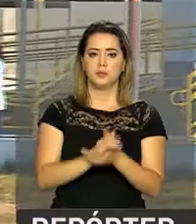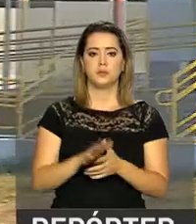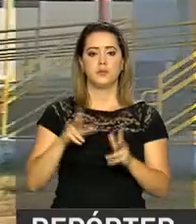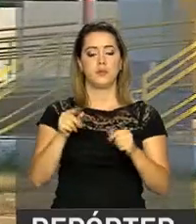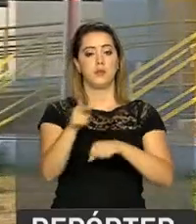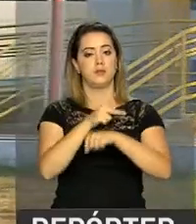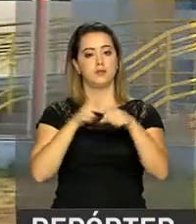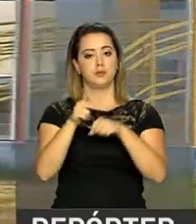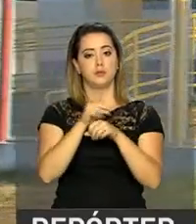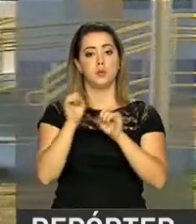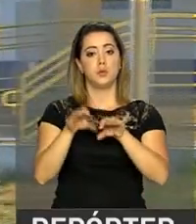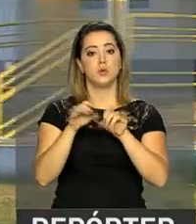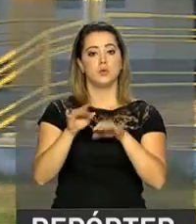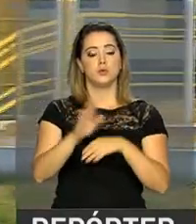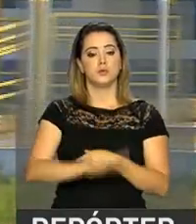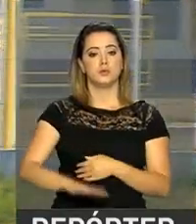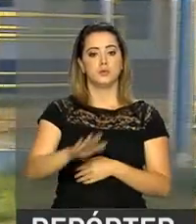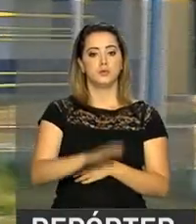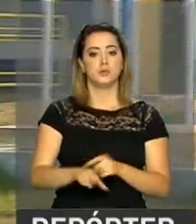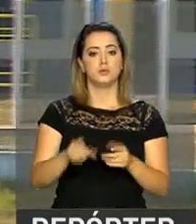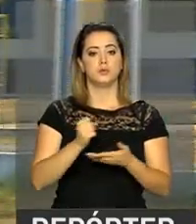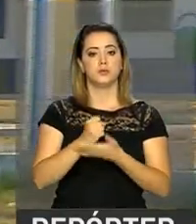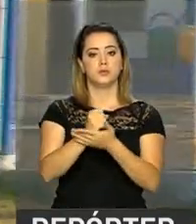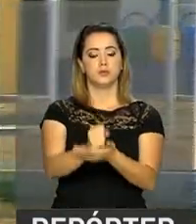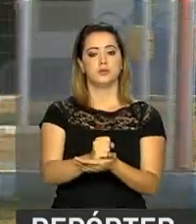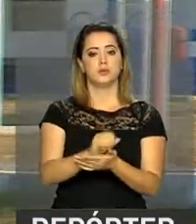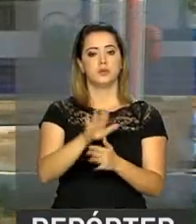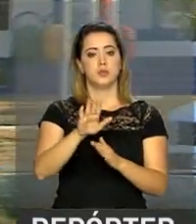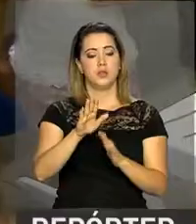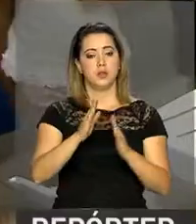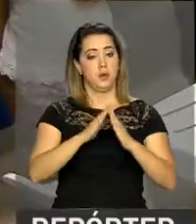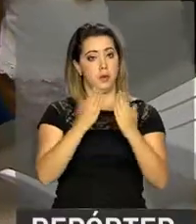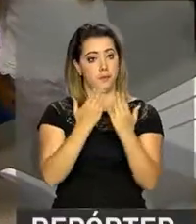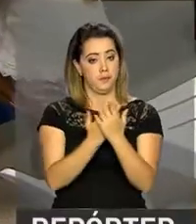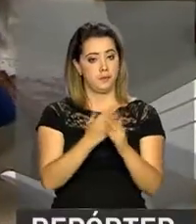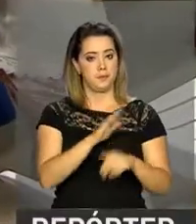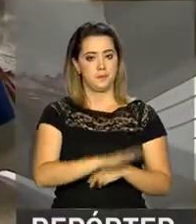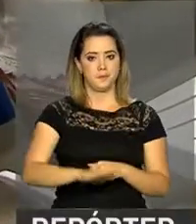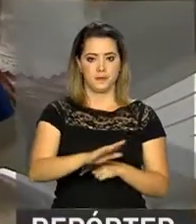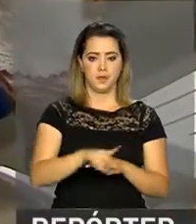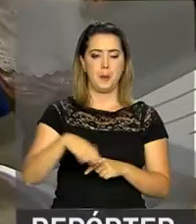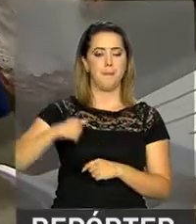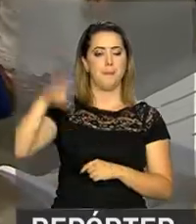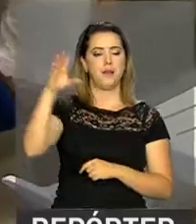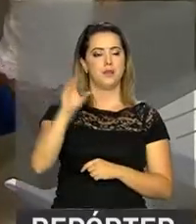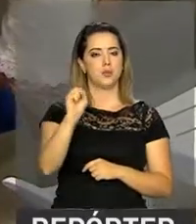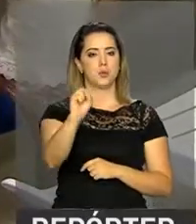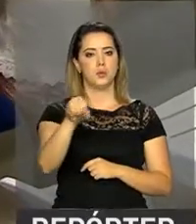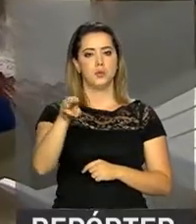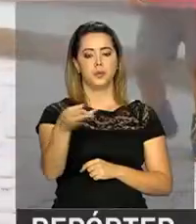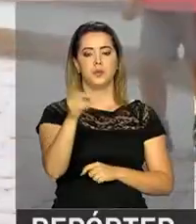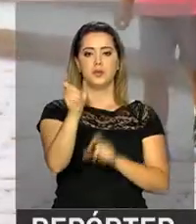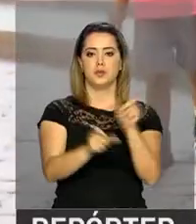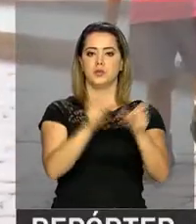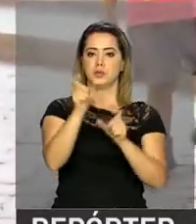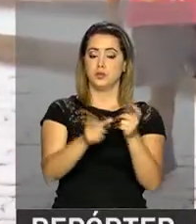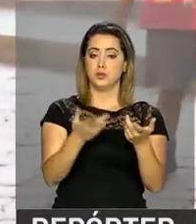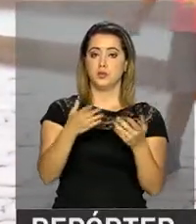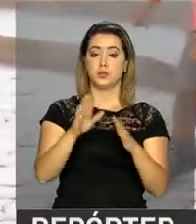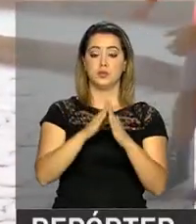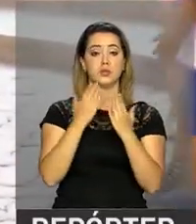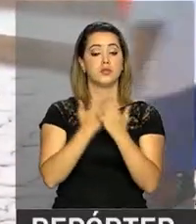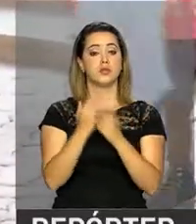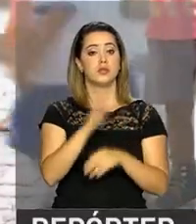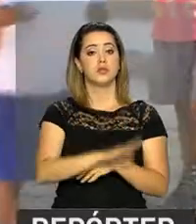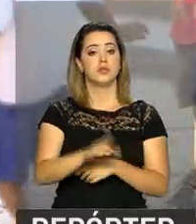todo o país, a educação infantil que é oferecida nas creches e na pré-escola atende mais de 8 milhões de crianças brasileiras em jornadas